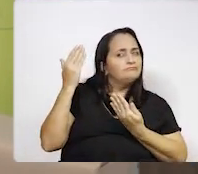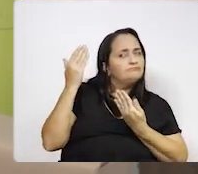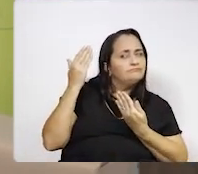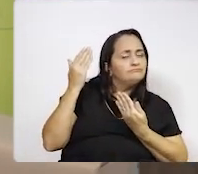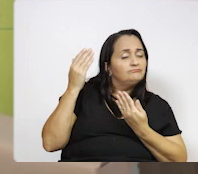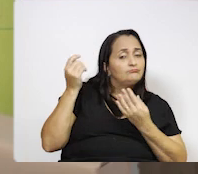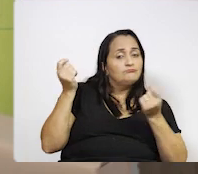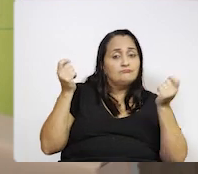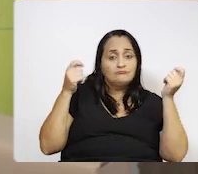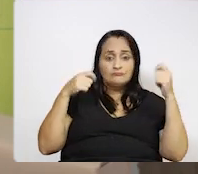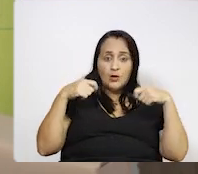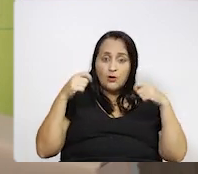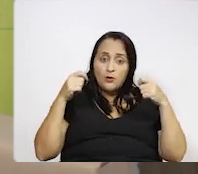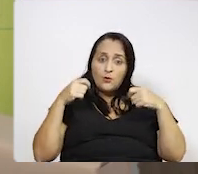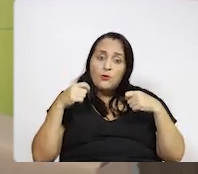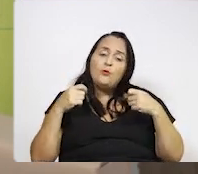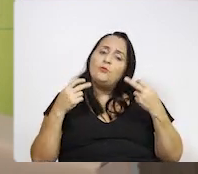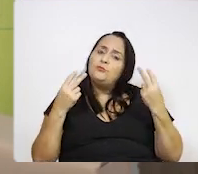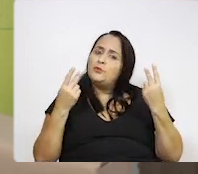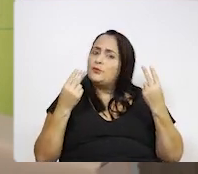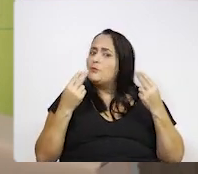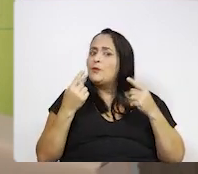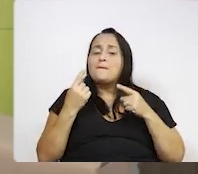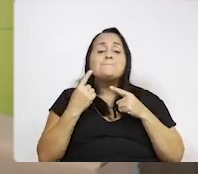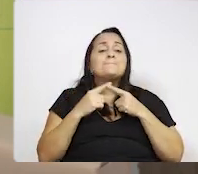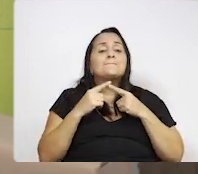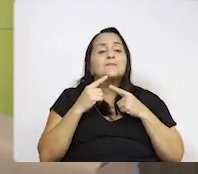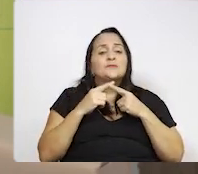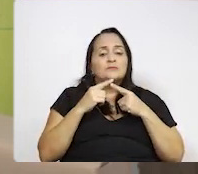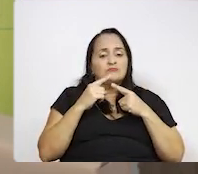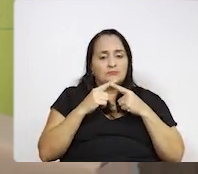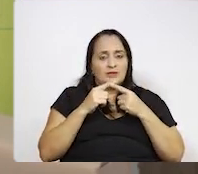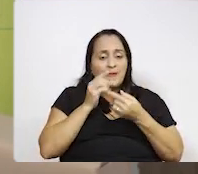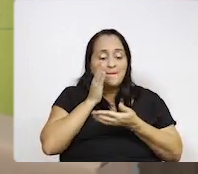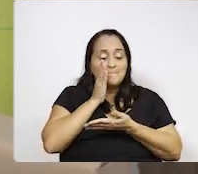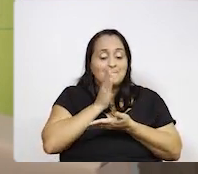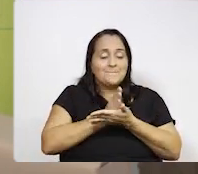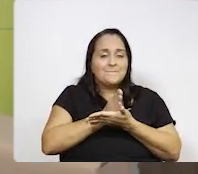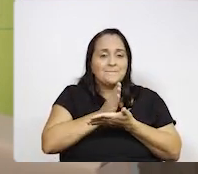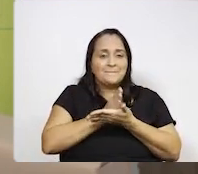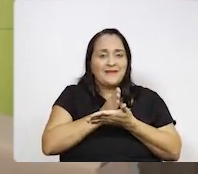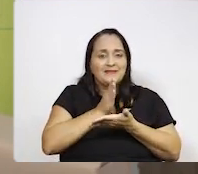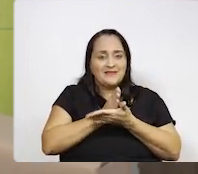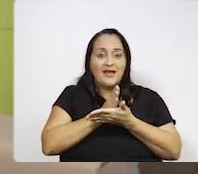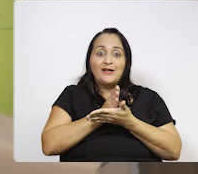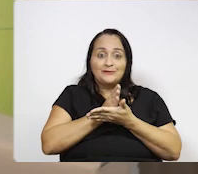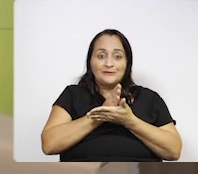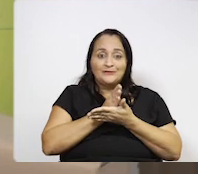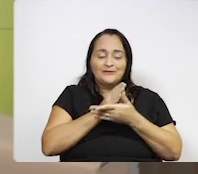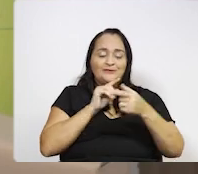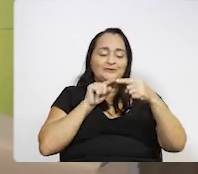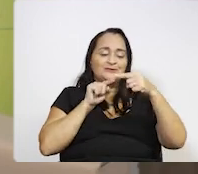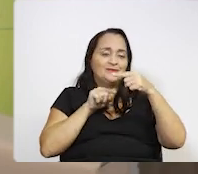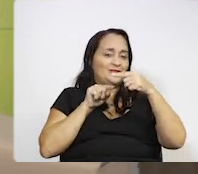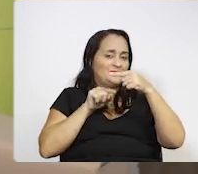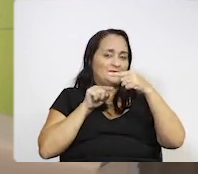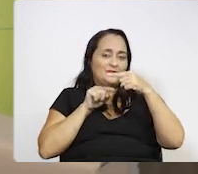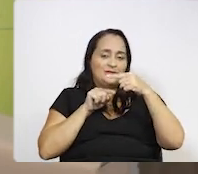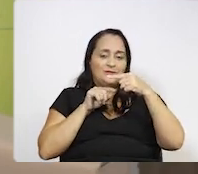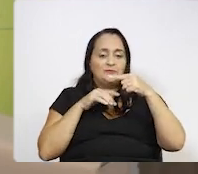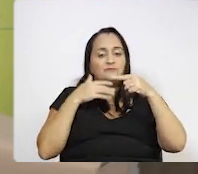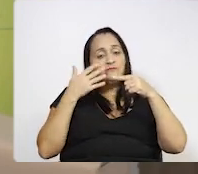quê? Porque no 1/2, o numerador é a metade do